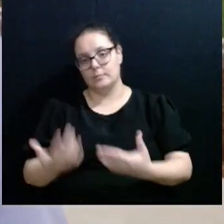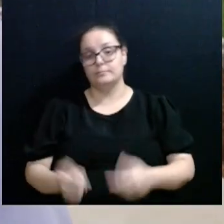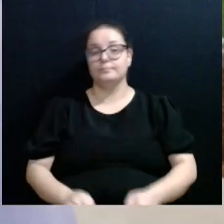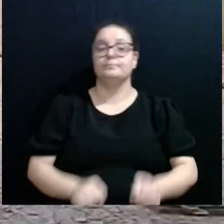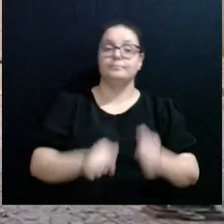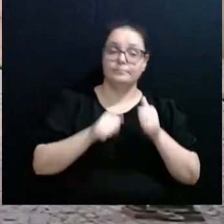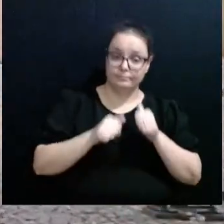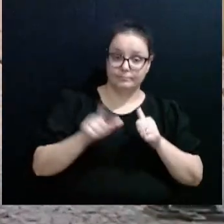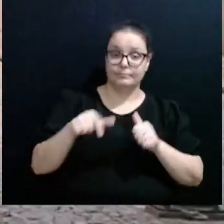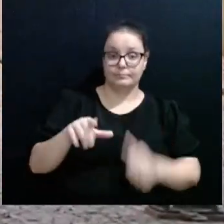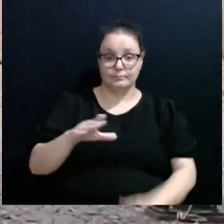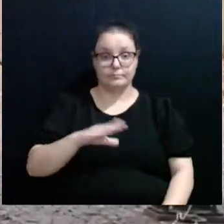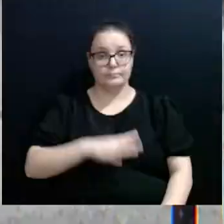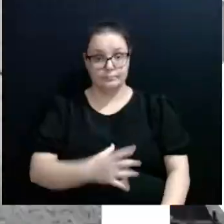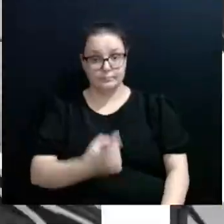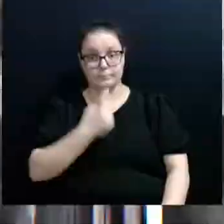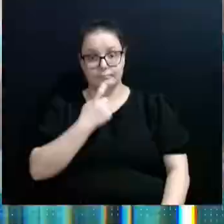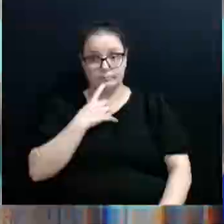Campinas como um todo.